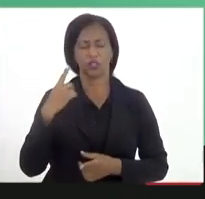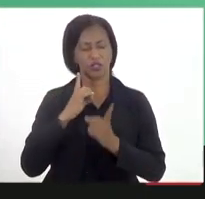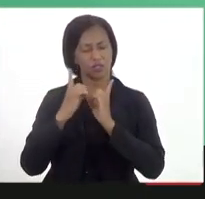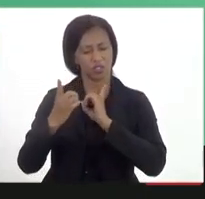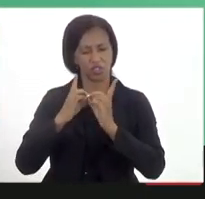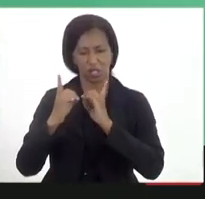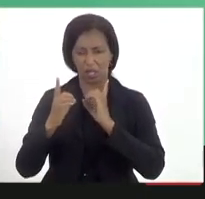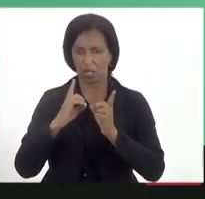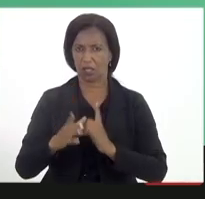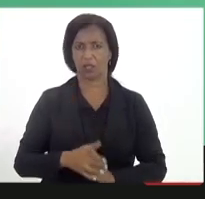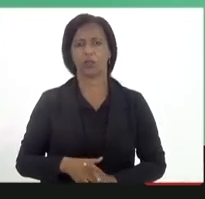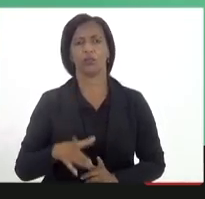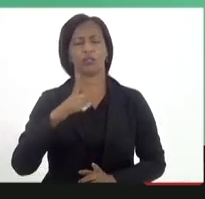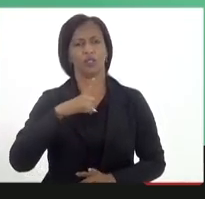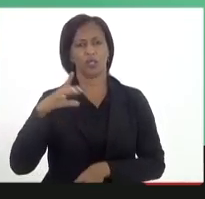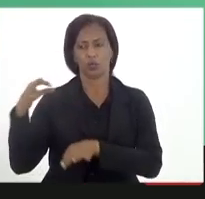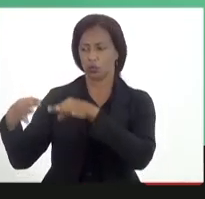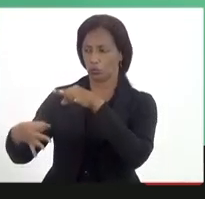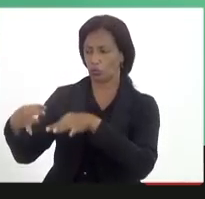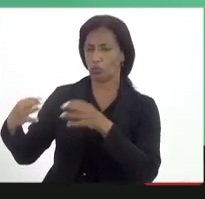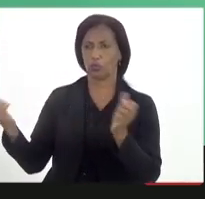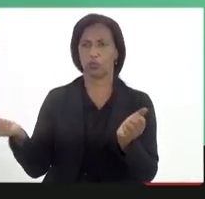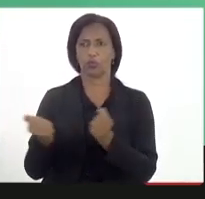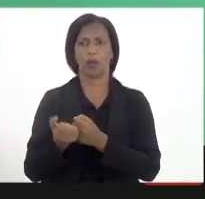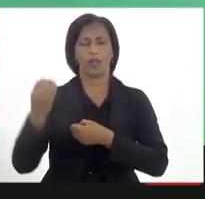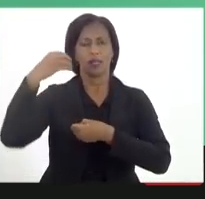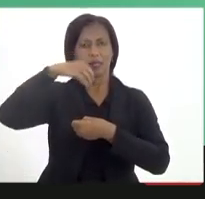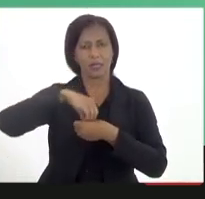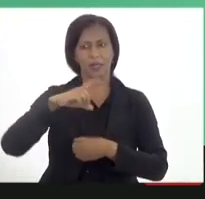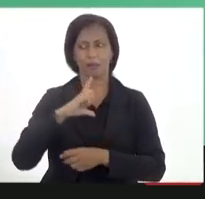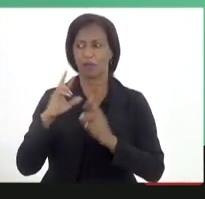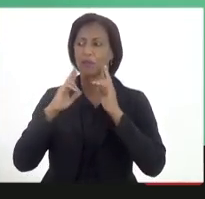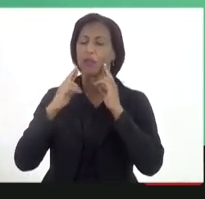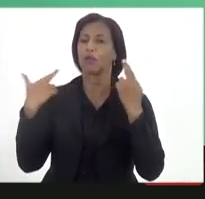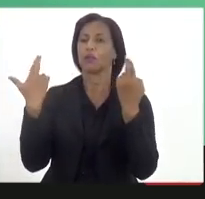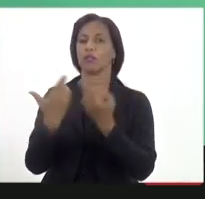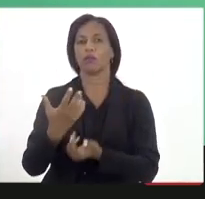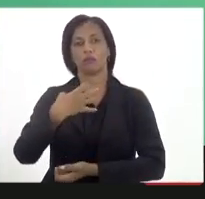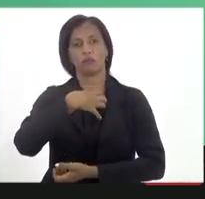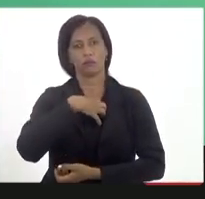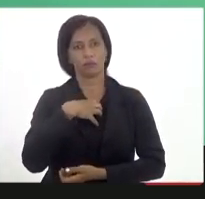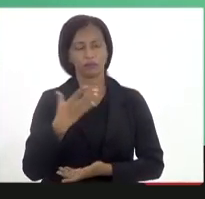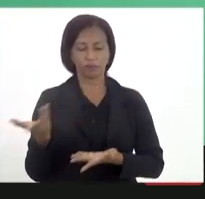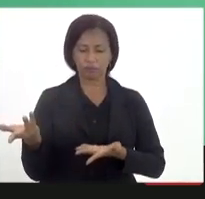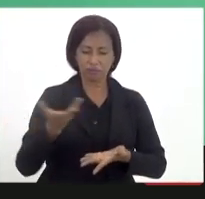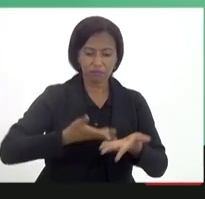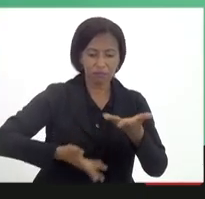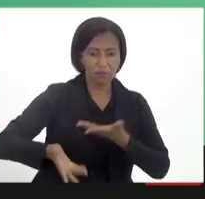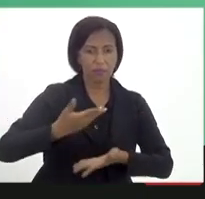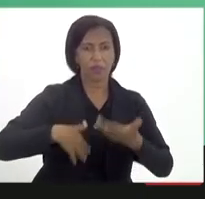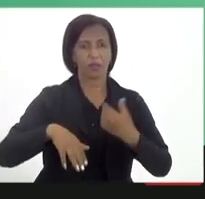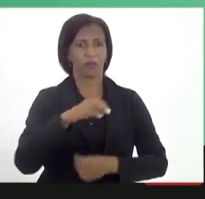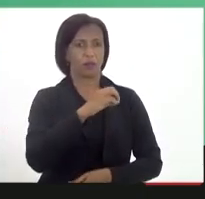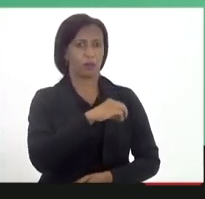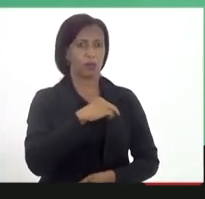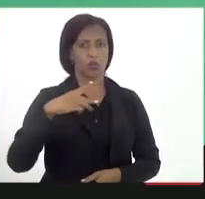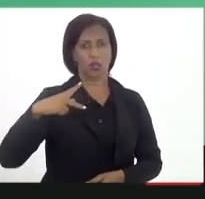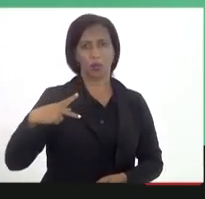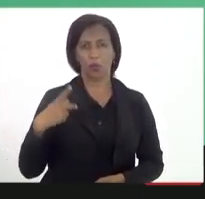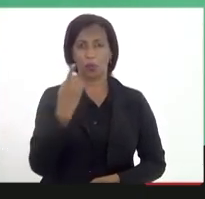o judiciário a gente sempre fez eventos de trabalho nesse sentido envolvendo judiciário Ministério Público